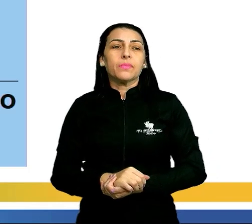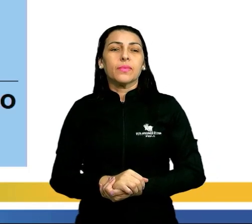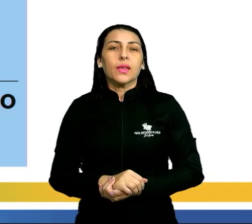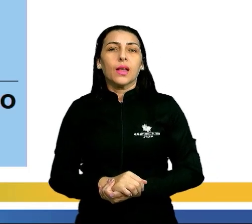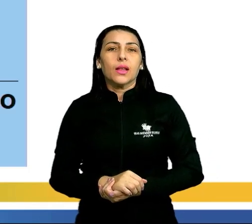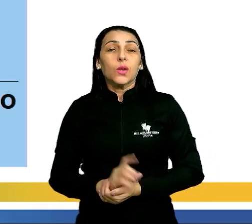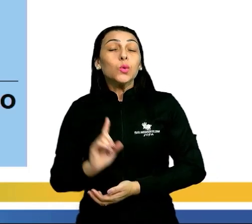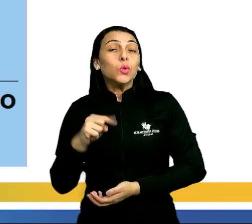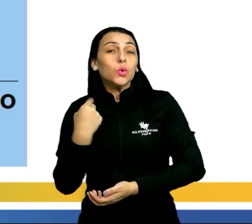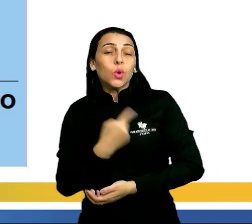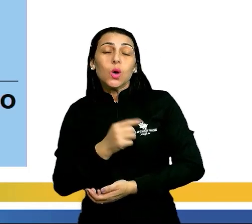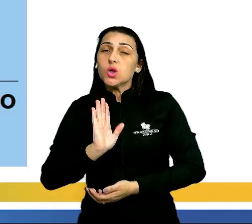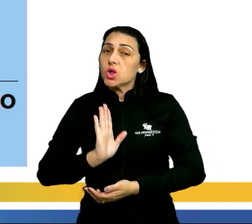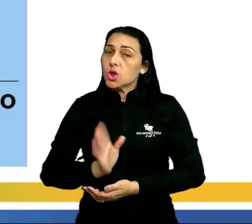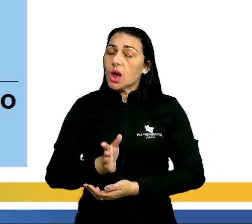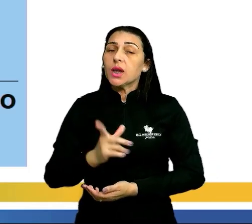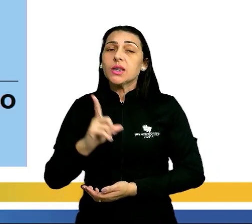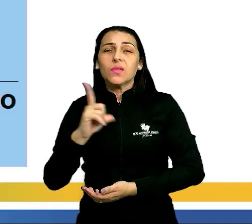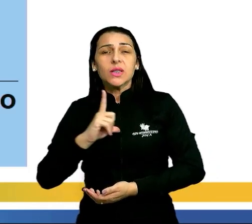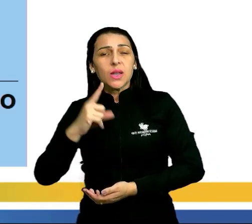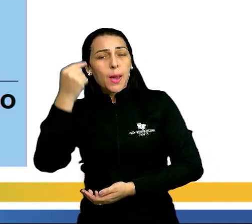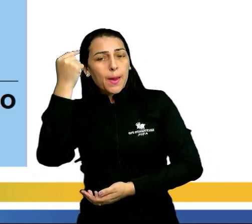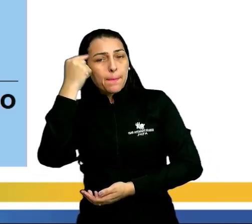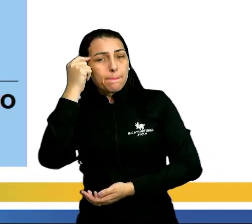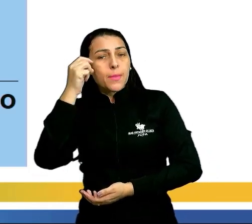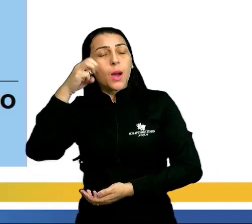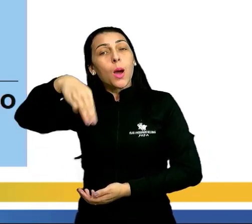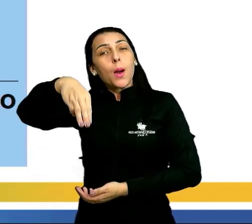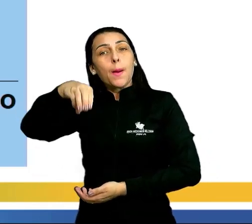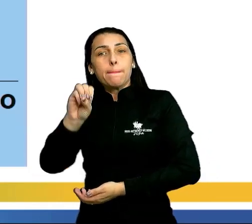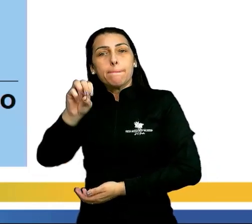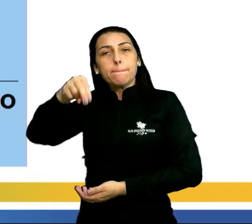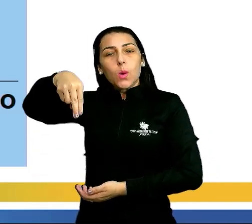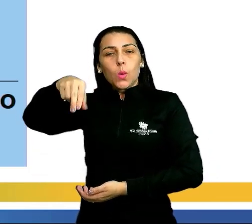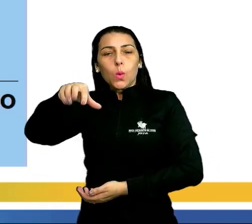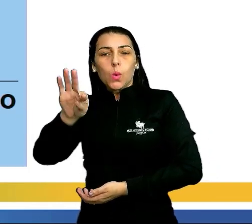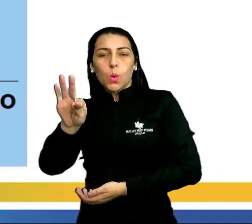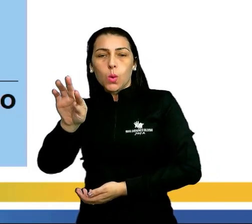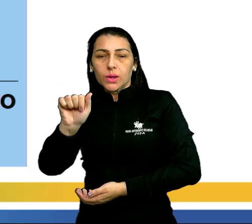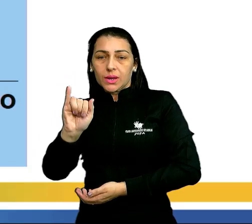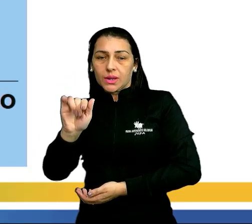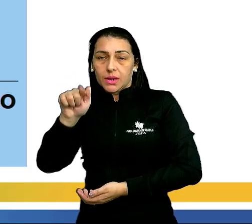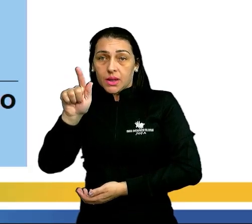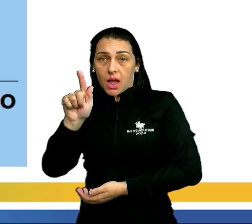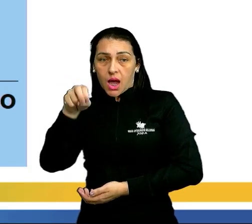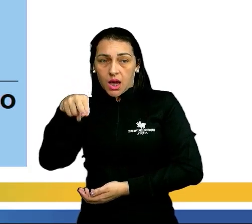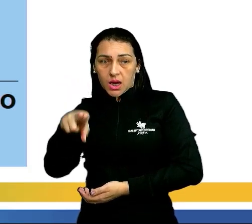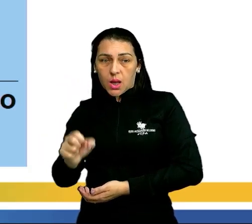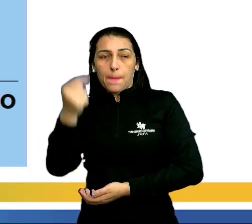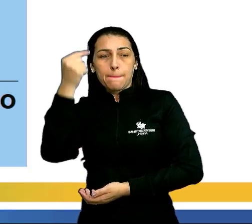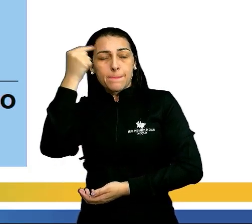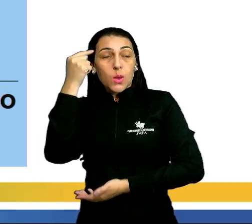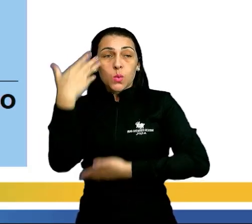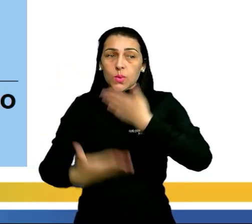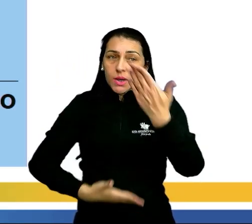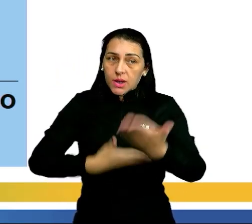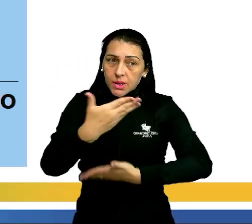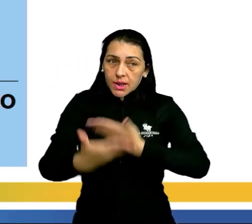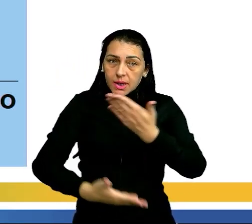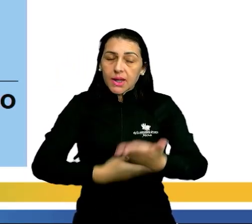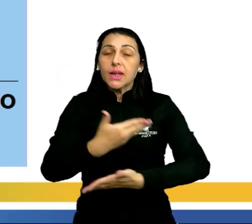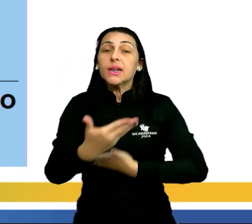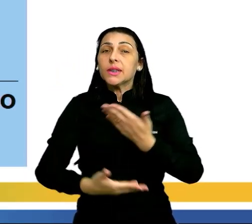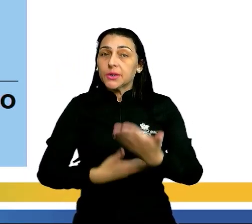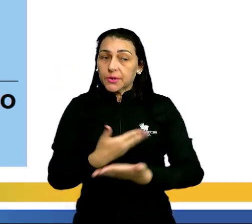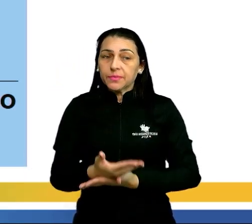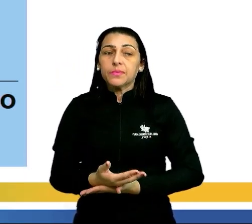Então, nós já tivemos aí esse pensamento do Michel de Montaigne, e conforme esse pensamento, o relativismo